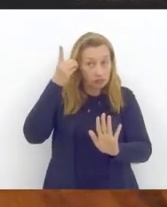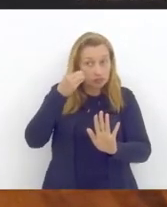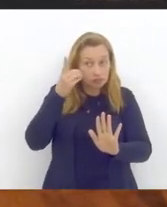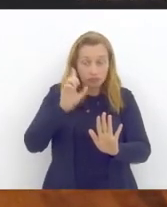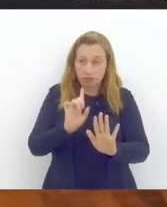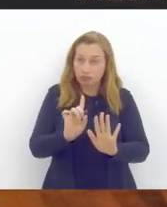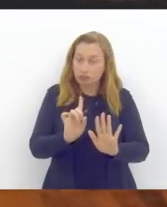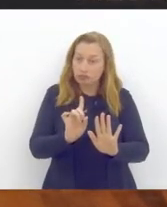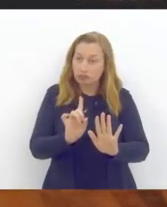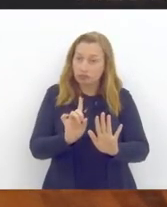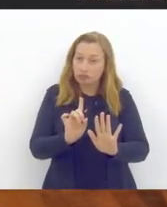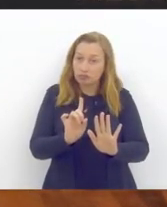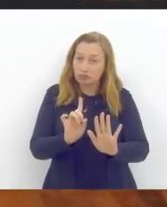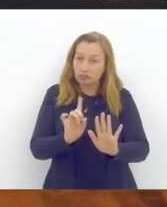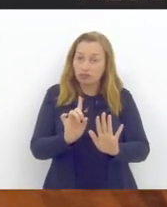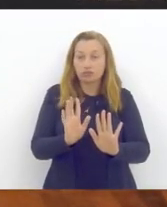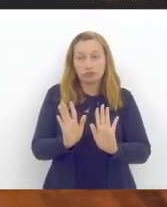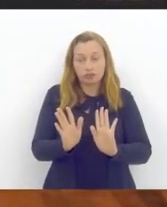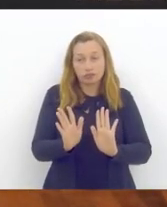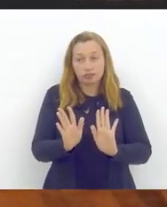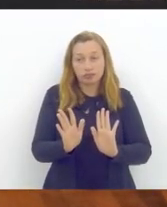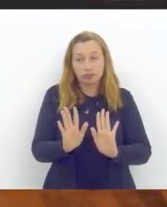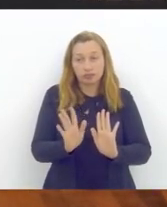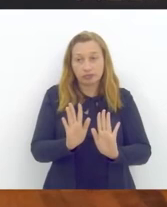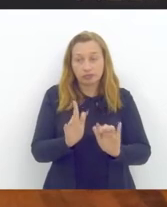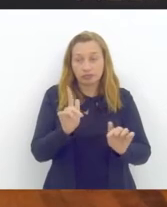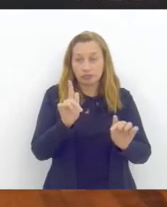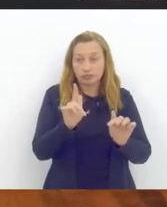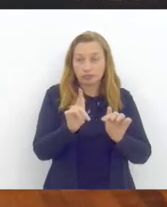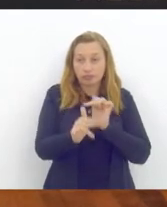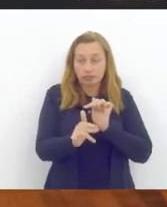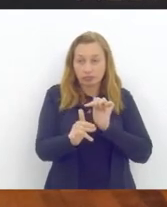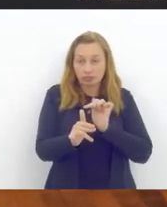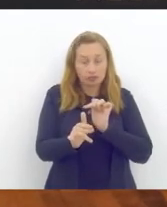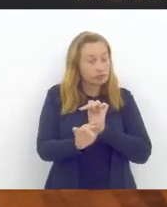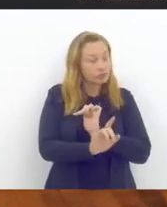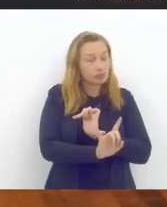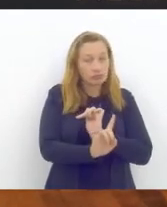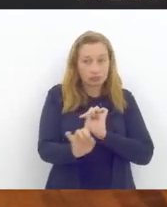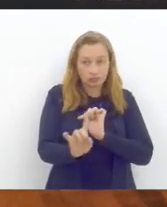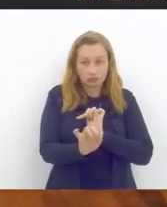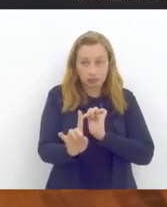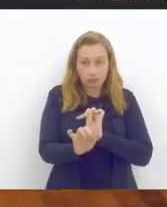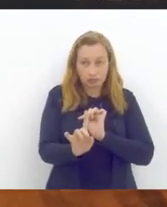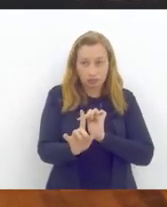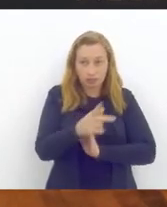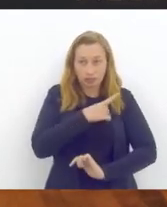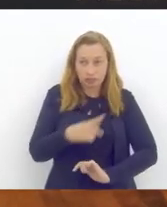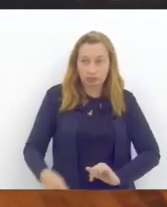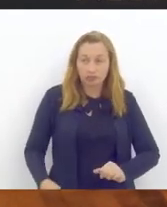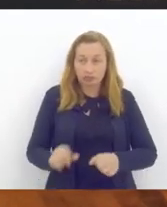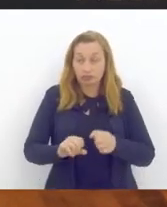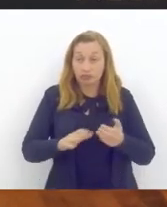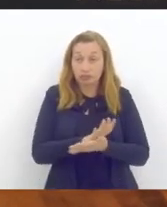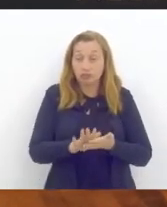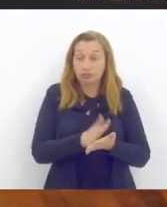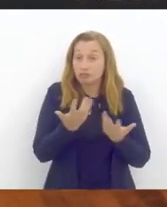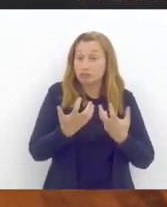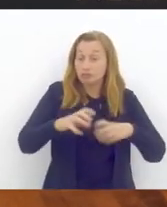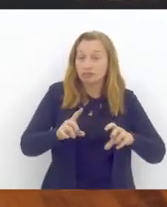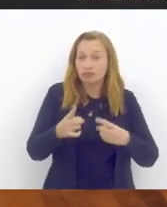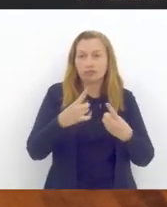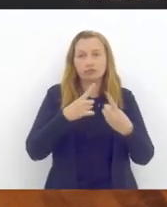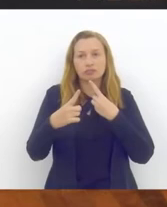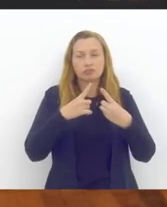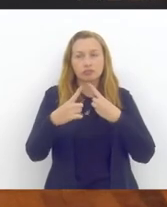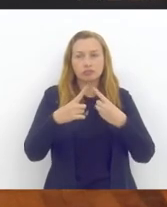Eu não estou... Mas vamos dar prosseguimento. Eu não estou lhe coibindo o senhor com o presidente fazer nada. Eu não quero é o debate para sim, ela.